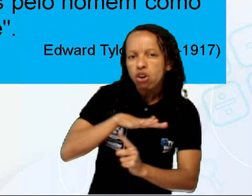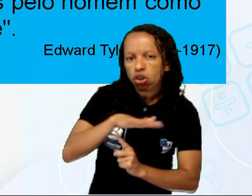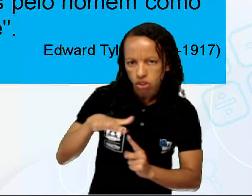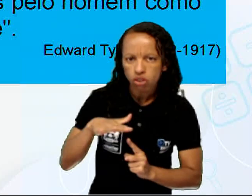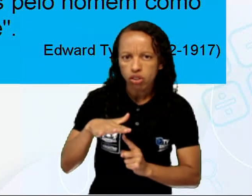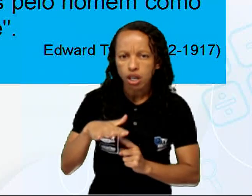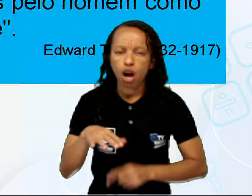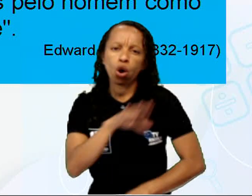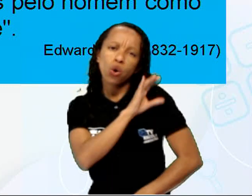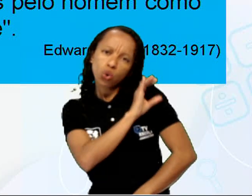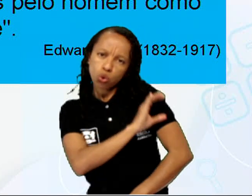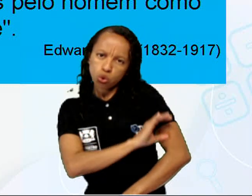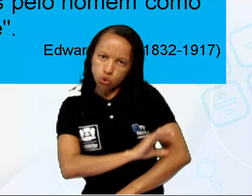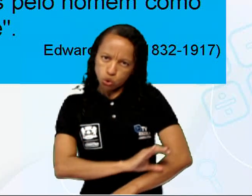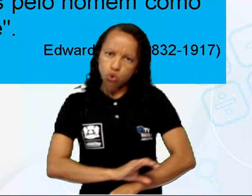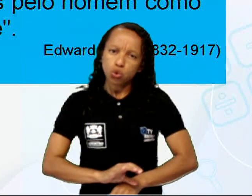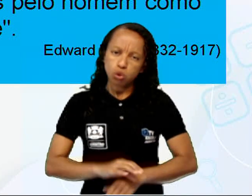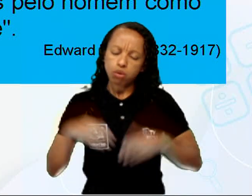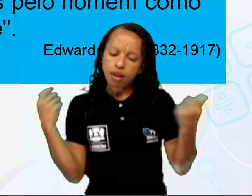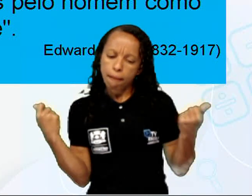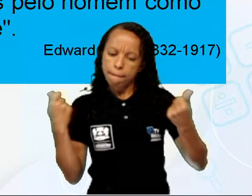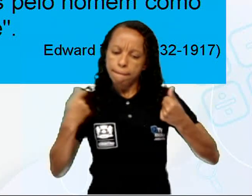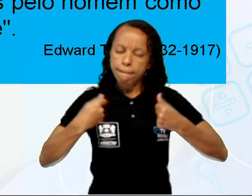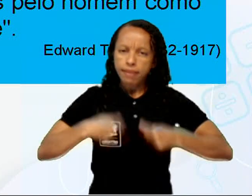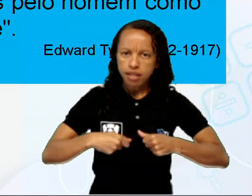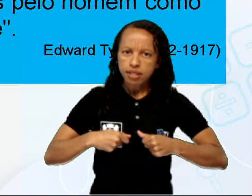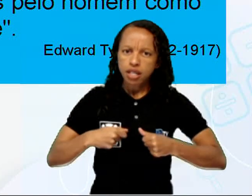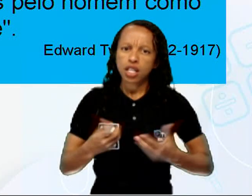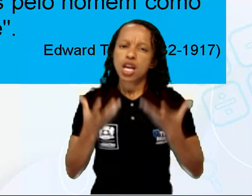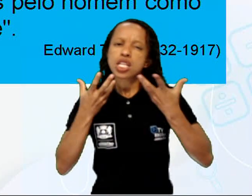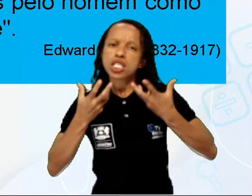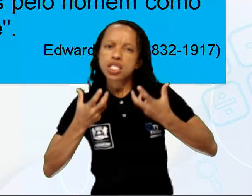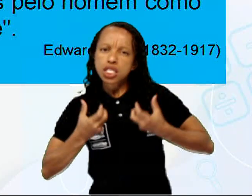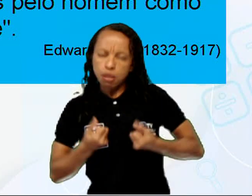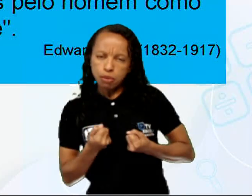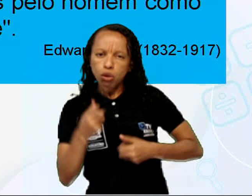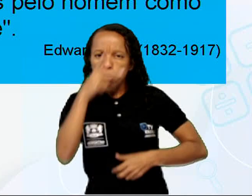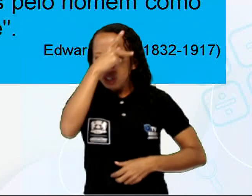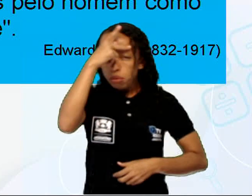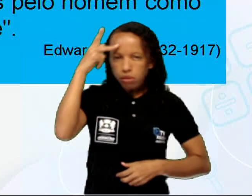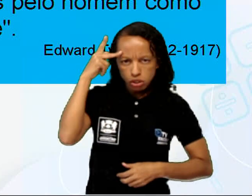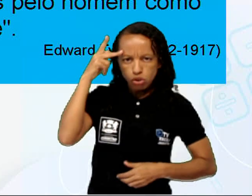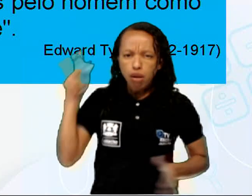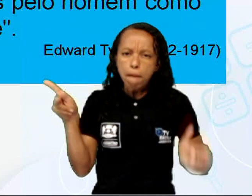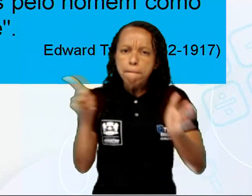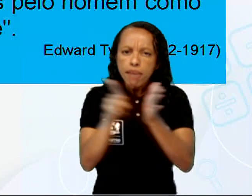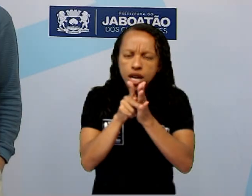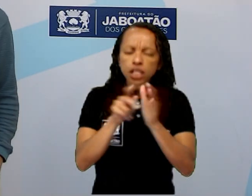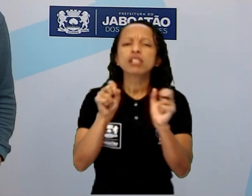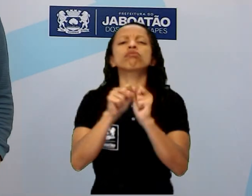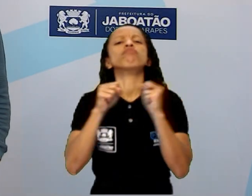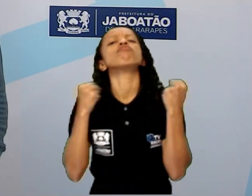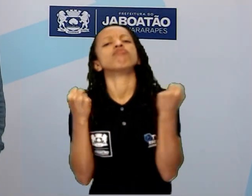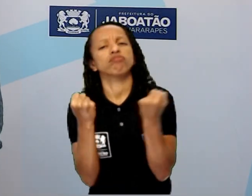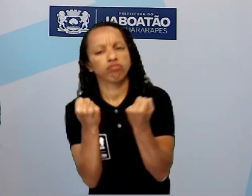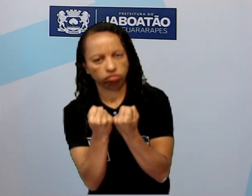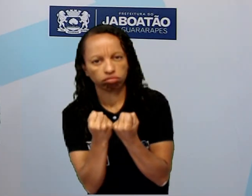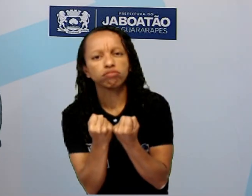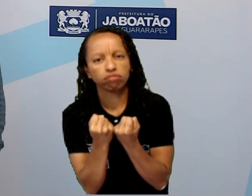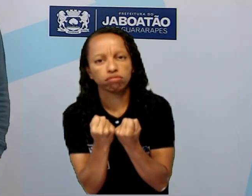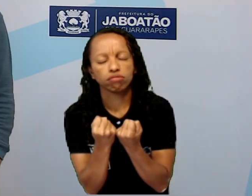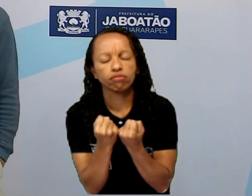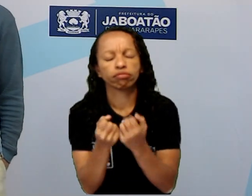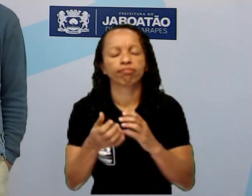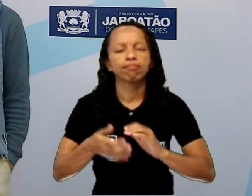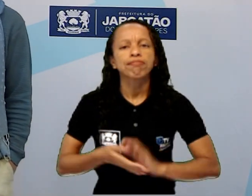e capacidades adquiridos pelo homem como membro da sociedade. Então, como eu falei